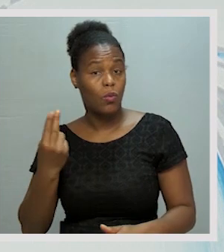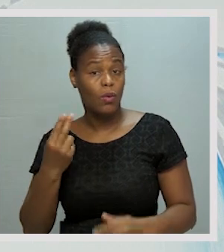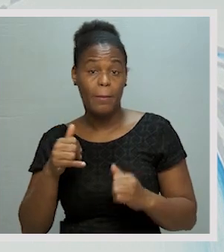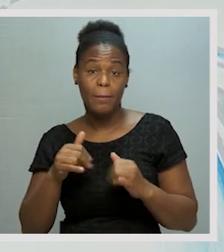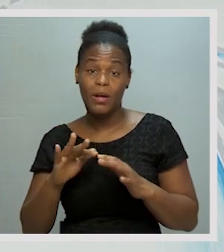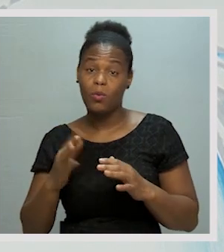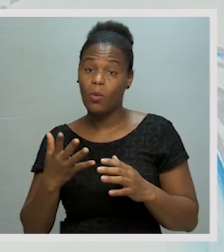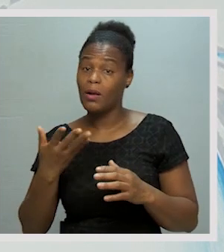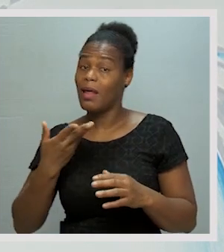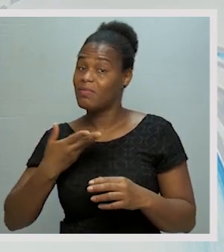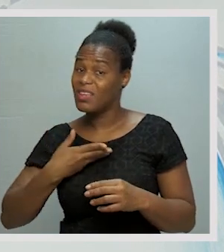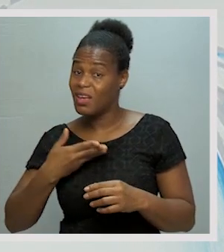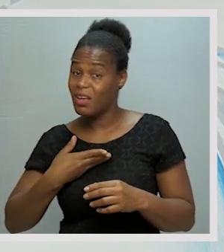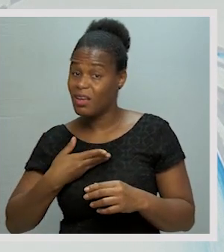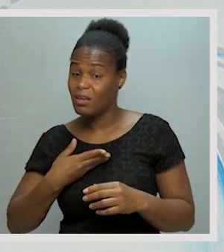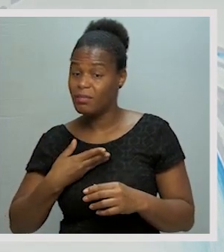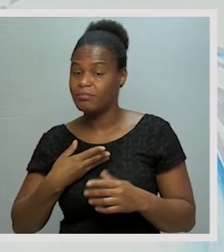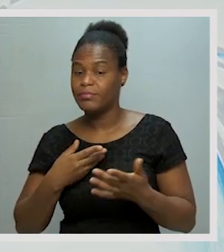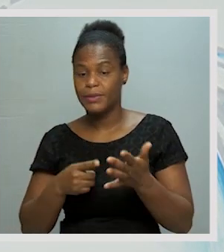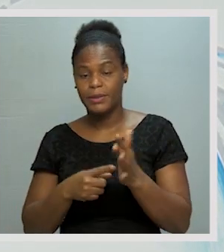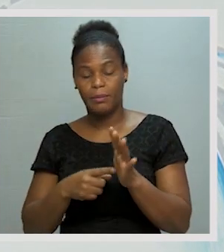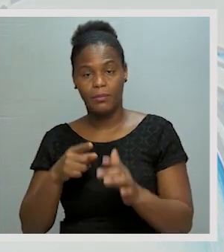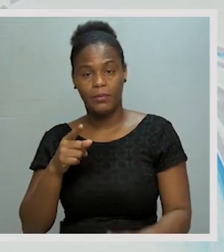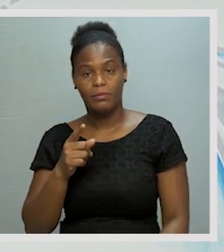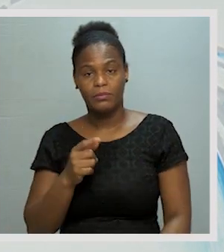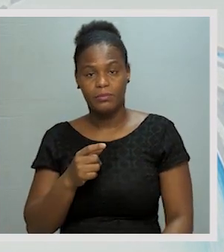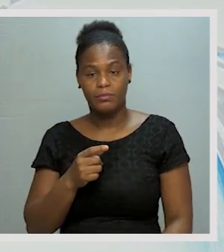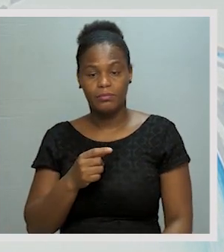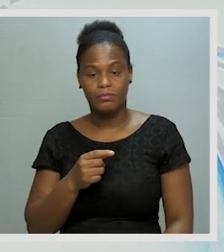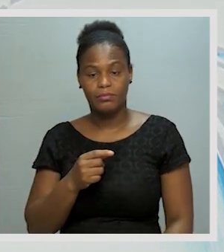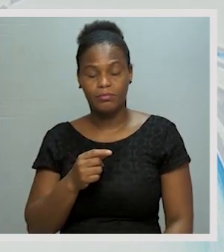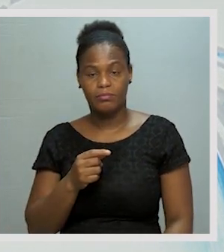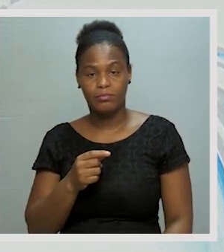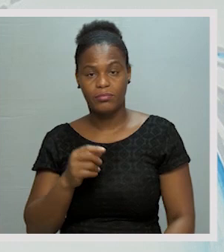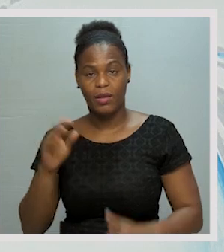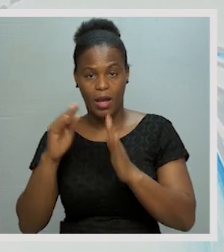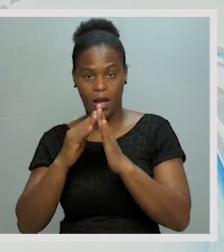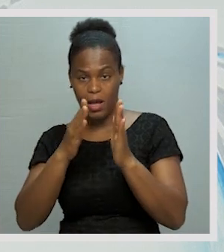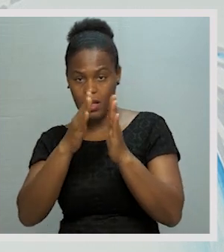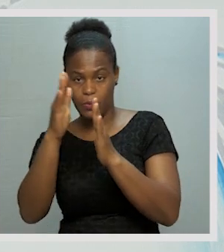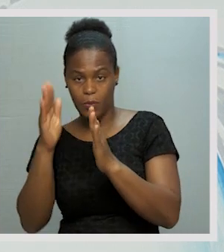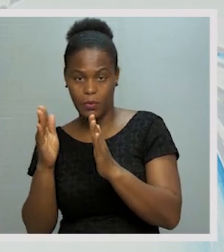o 11. E vocês viram que em cada uma